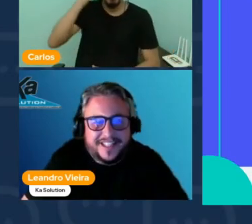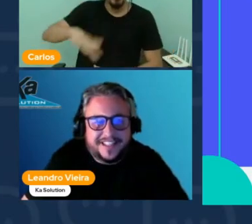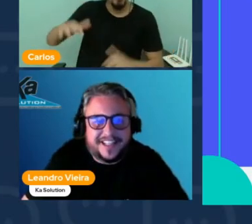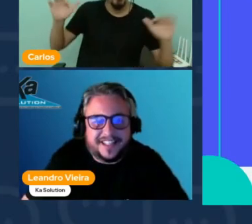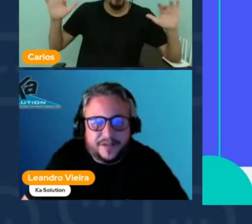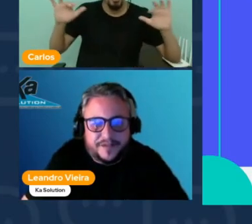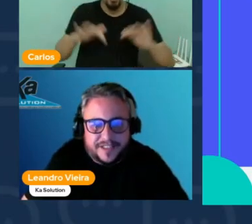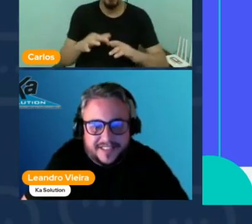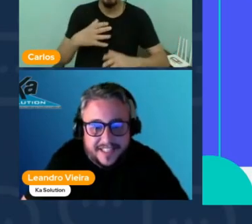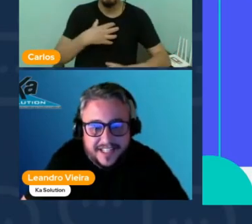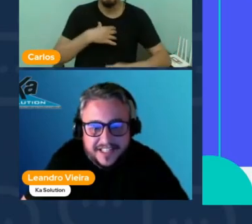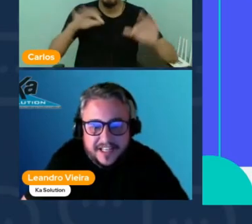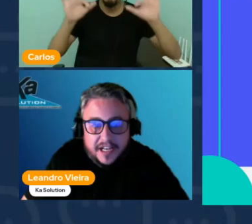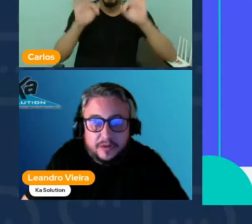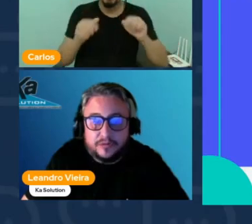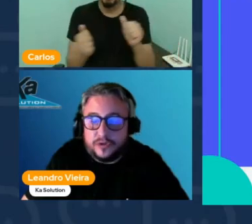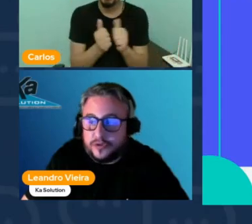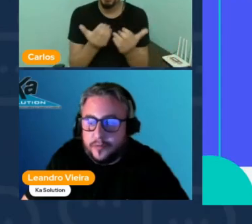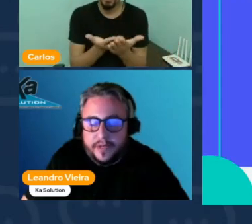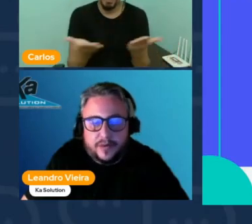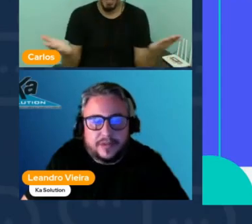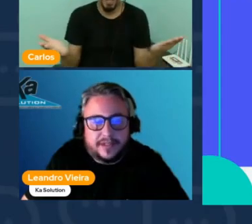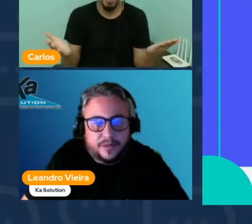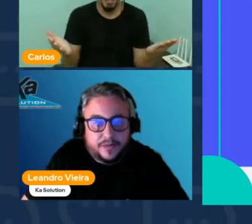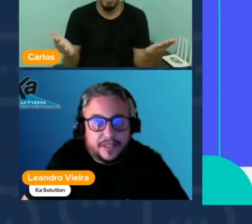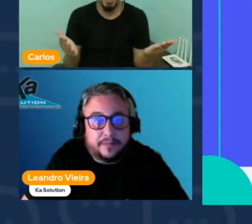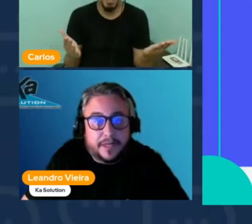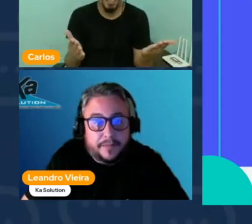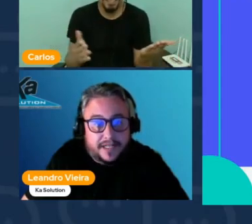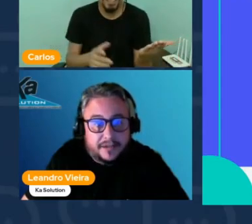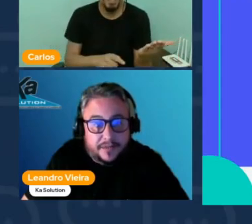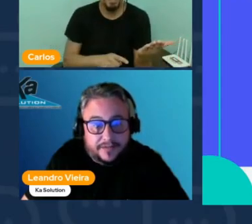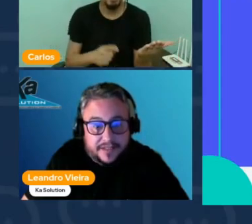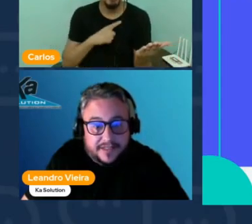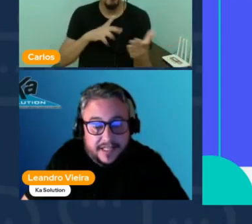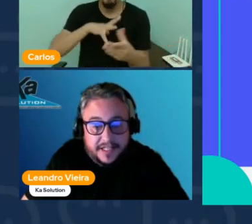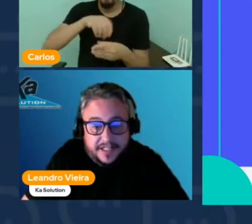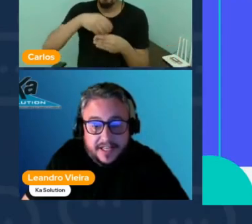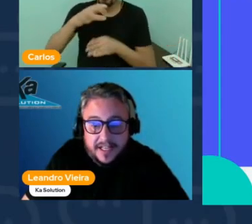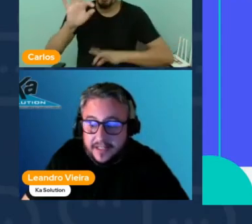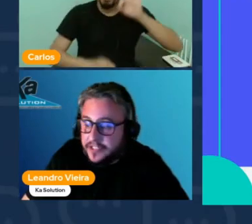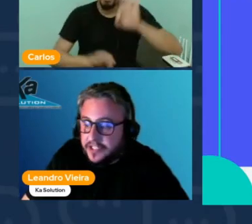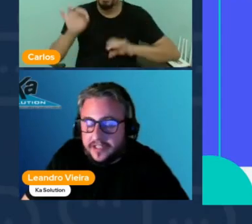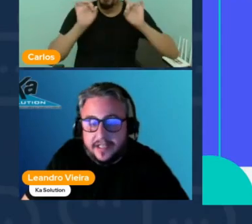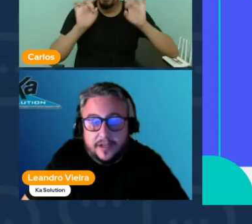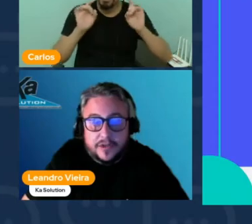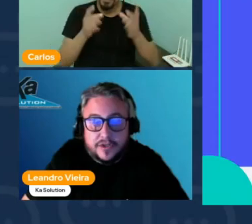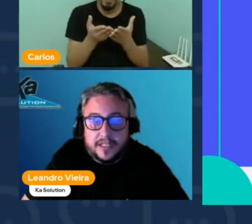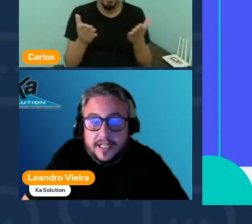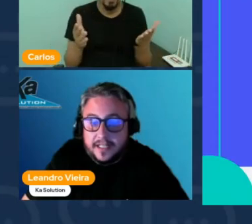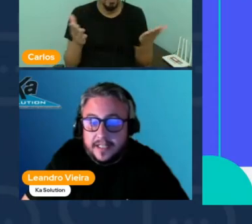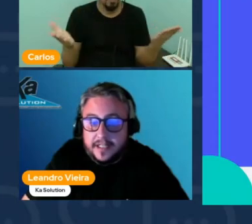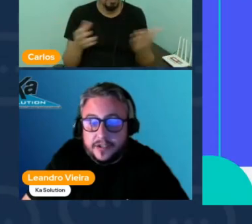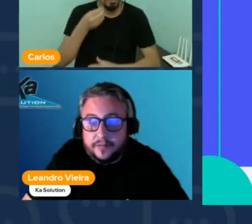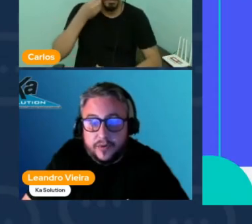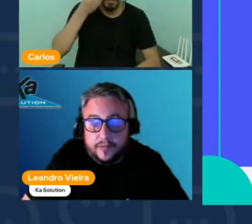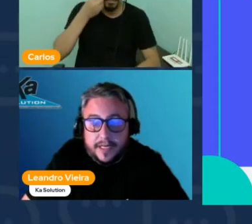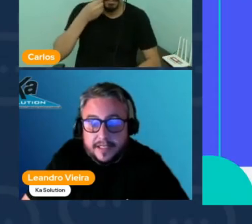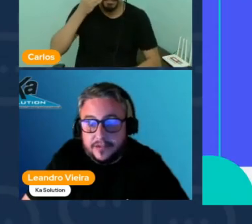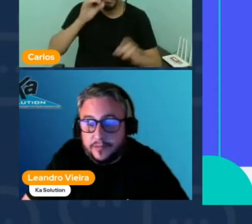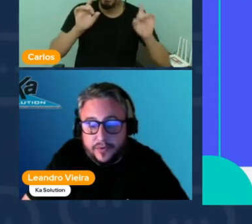Muito feliz de estar aqui com vocês. Um super conteúdo aqui preparado para vocês. Então, a gente tem aí uma jornada